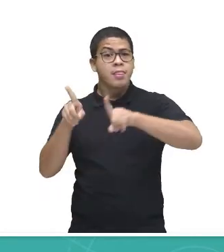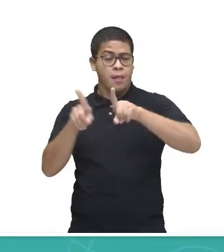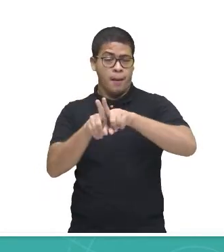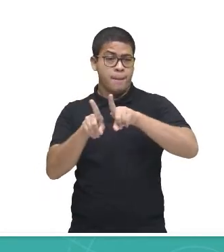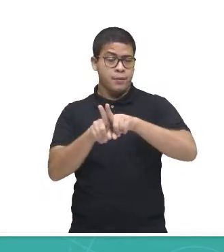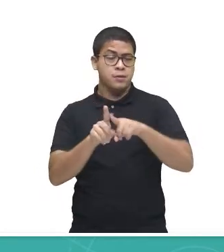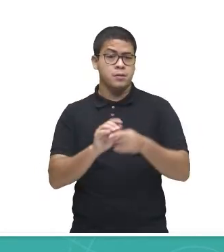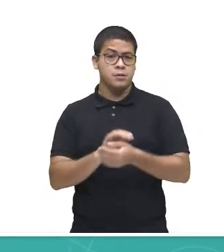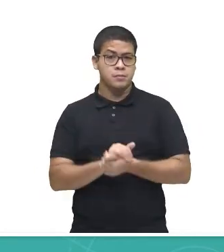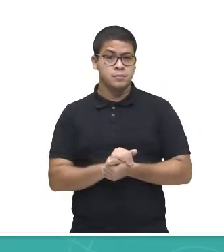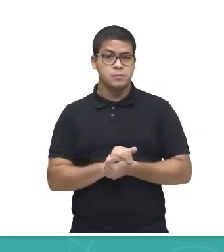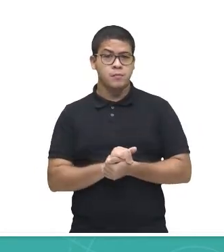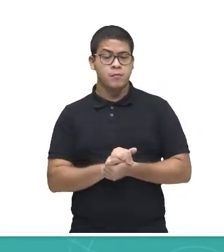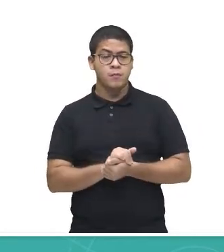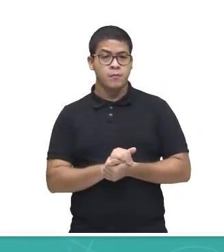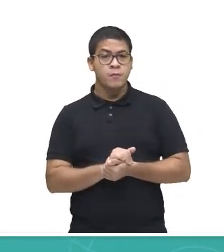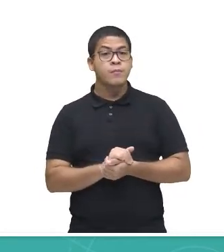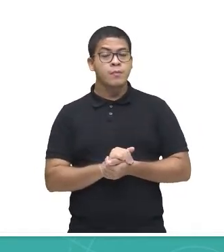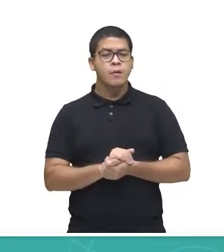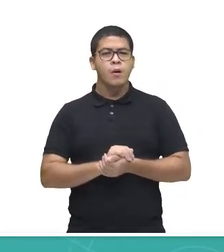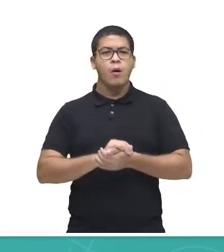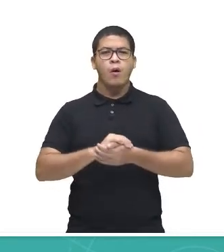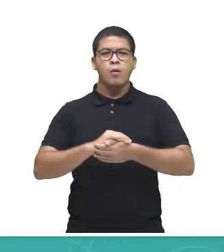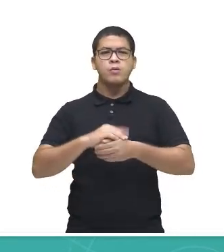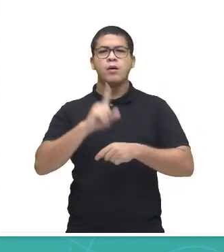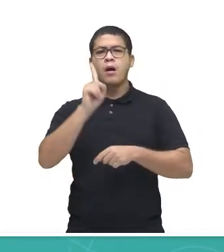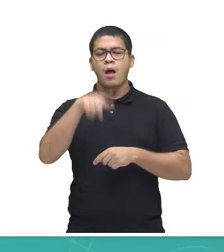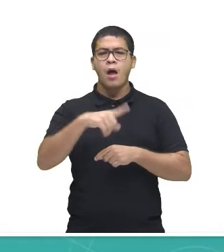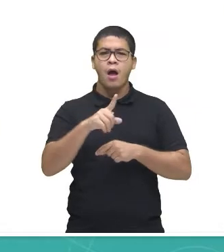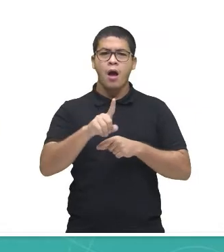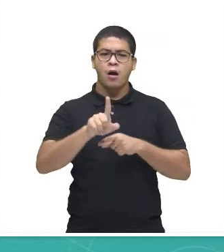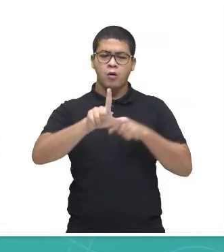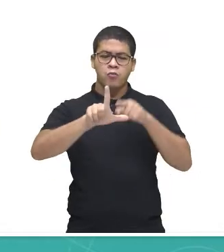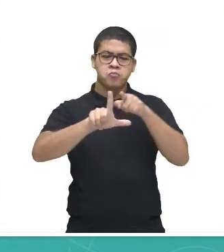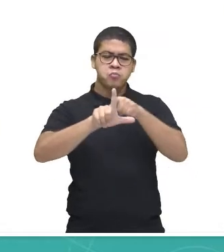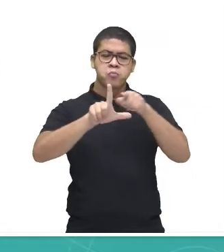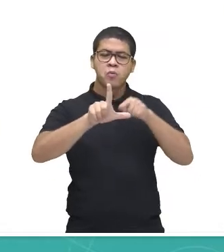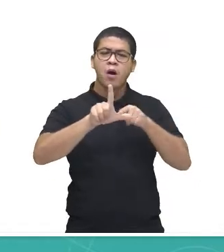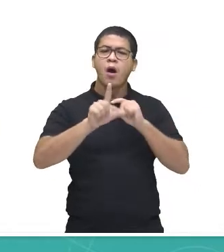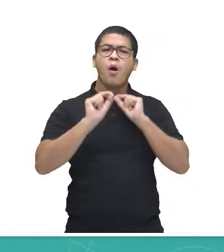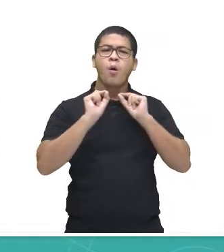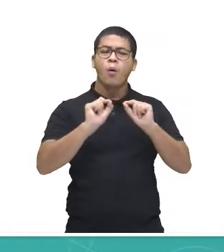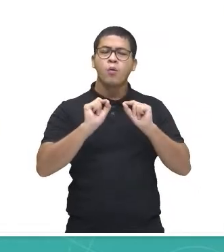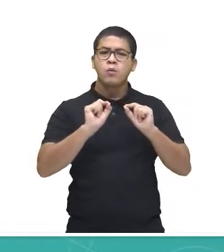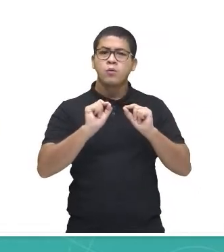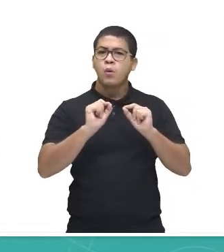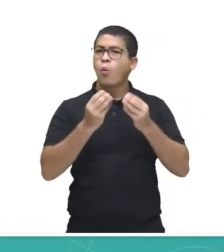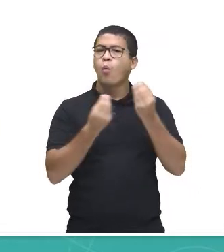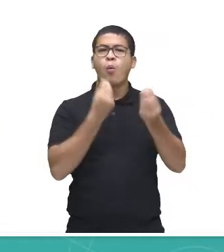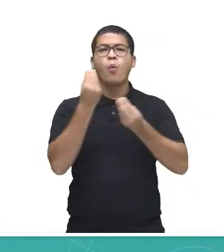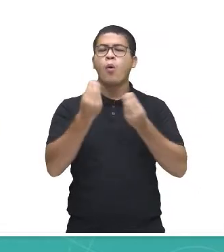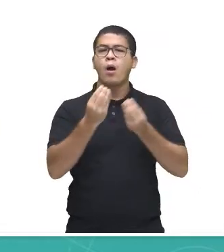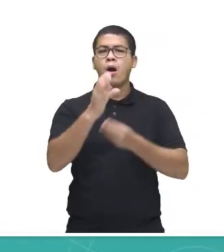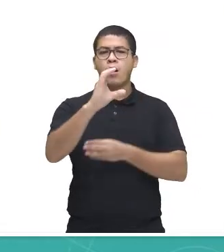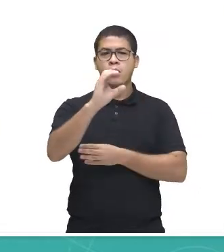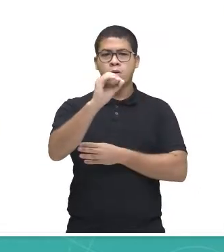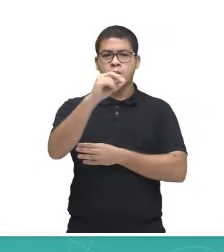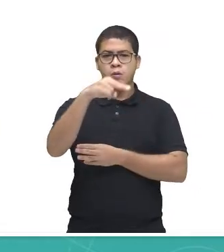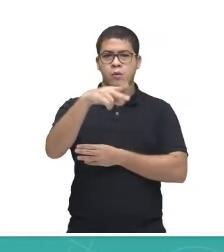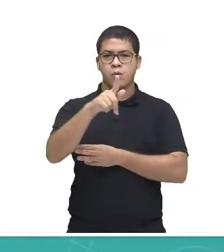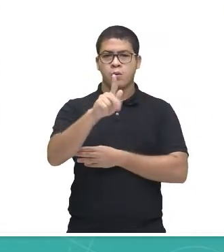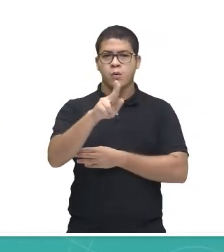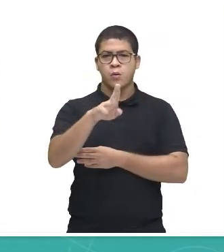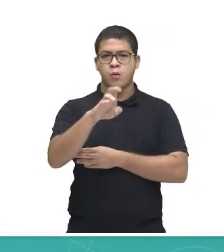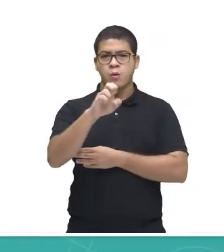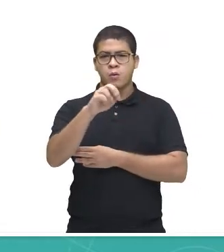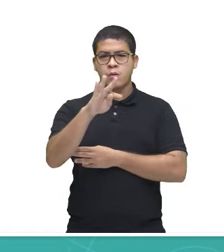ângulos alternos, eles sempre são congruentes. O que é ser congruente? Quer dizer que eles